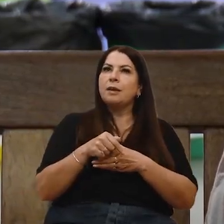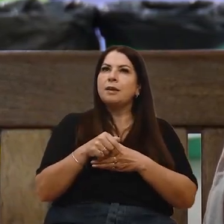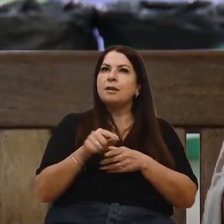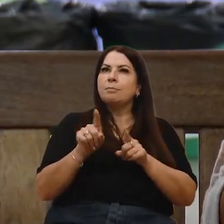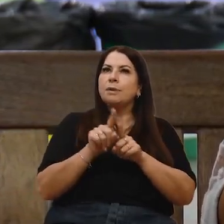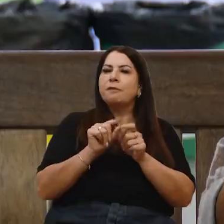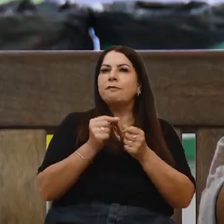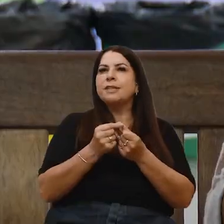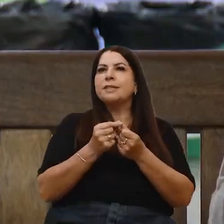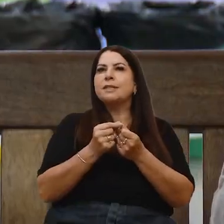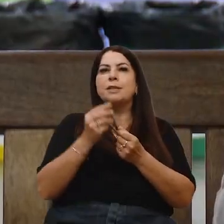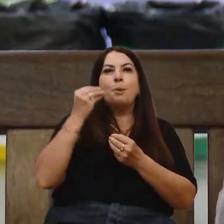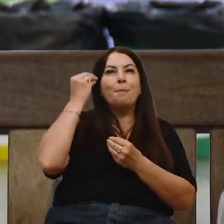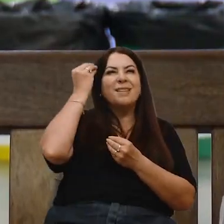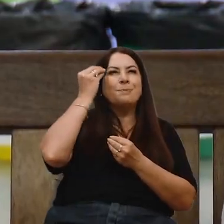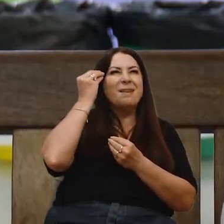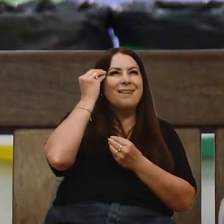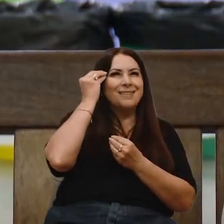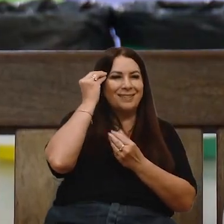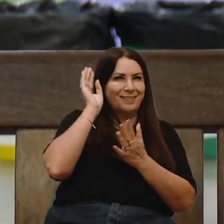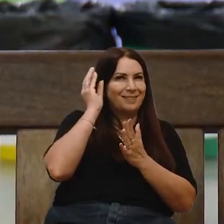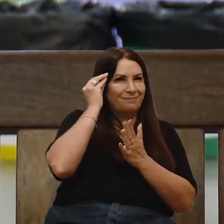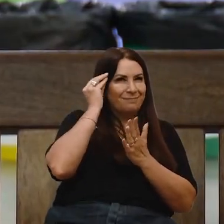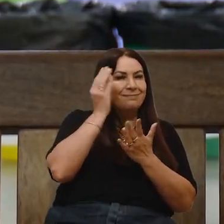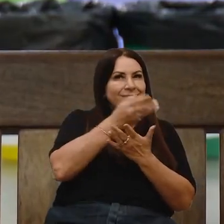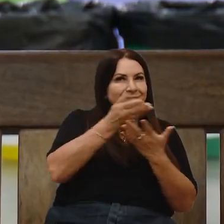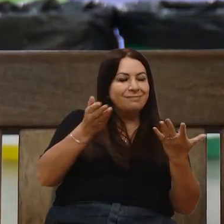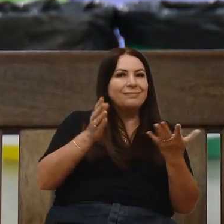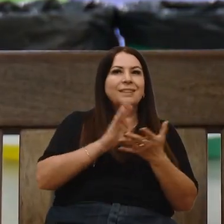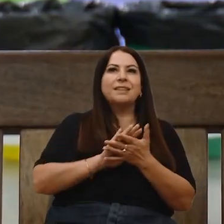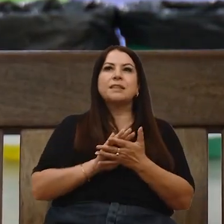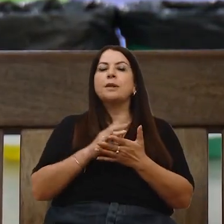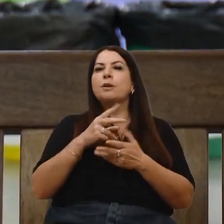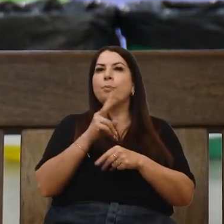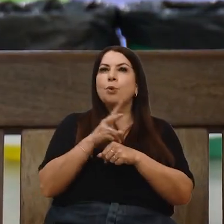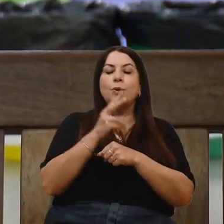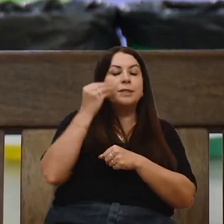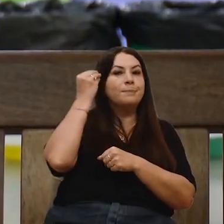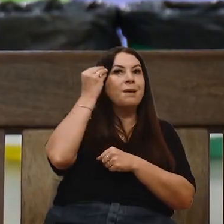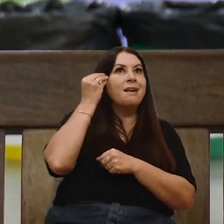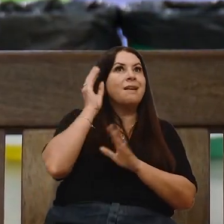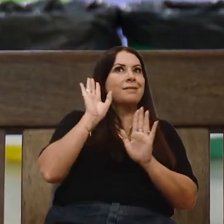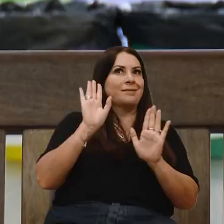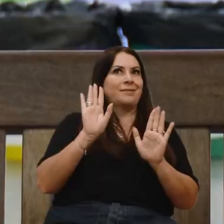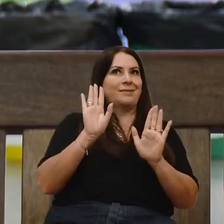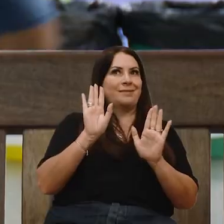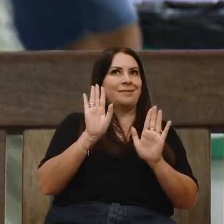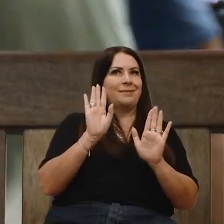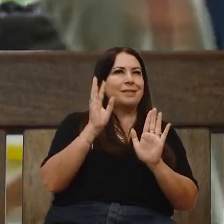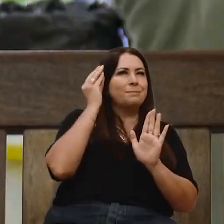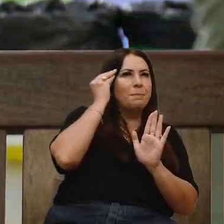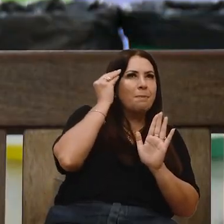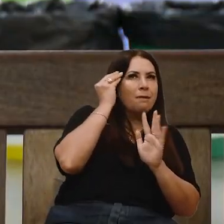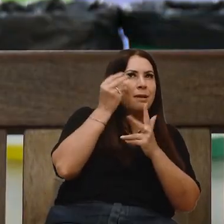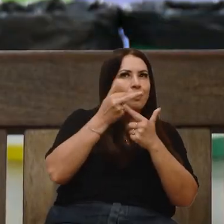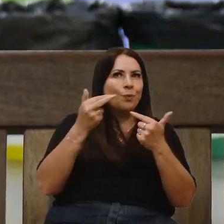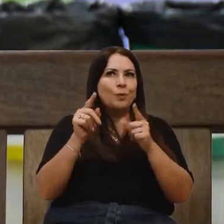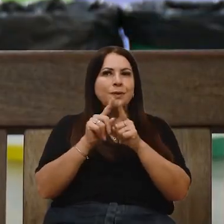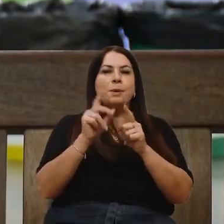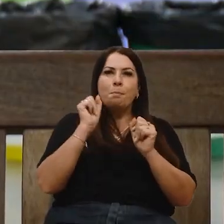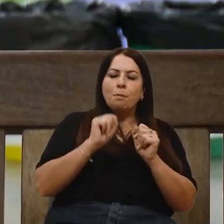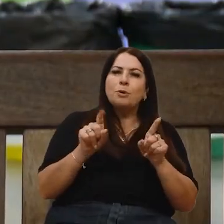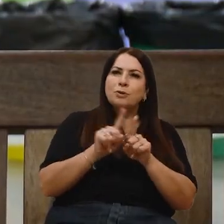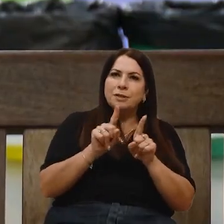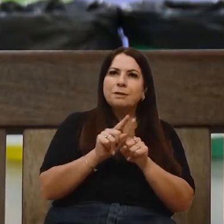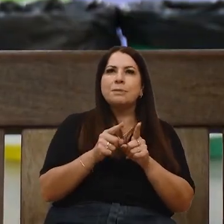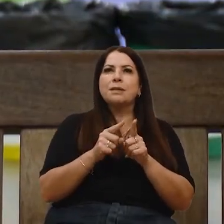para fazer uma experiência, né? É isso que está acontecendo. As pessoas estão procurando experiências. E essas experiências,